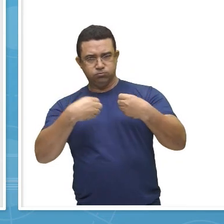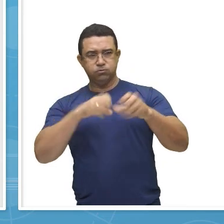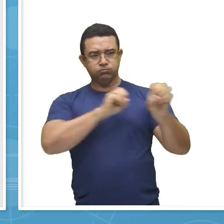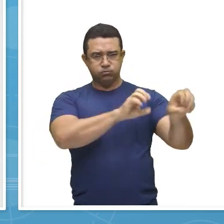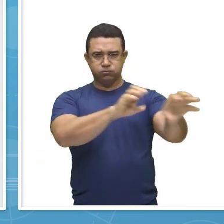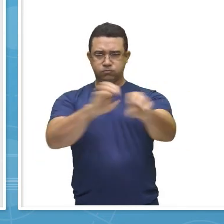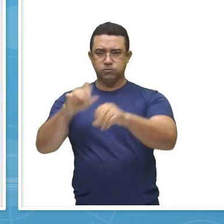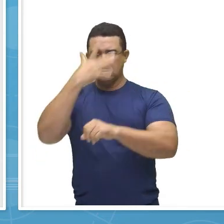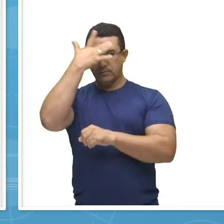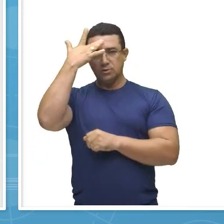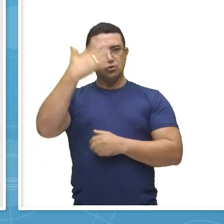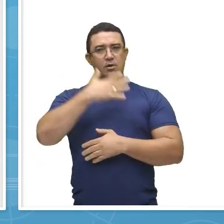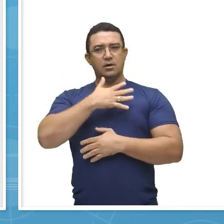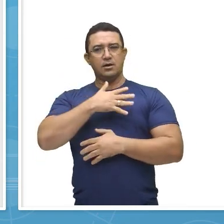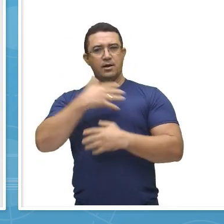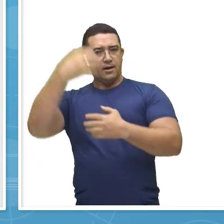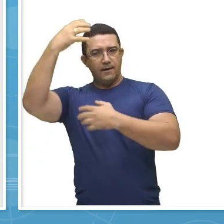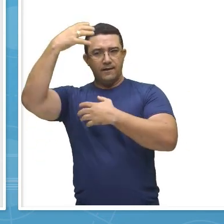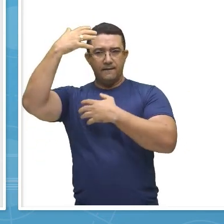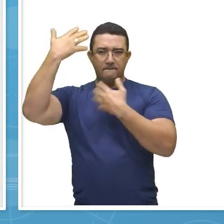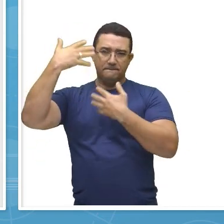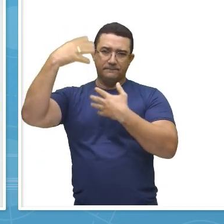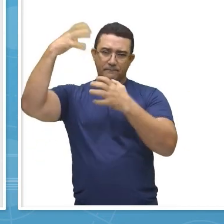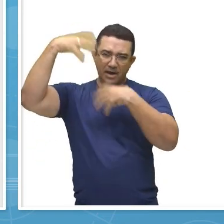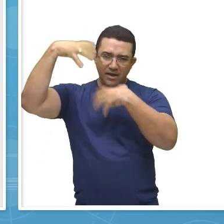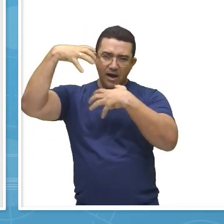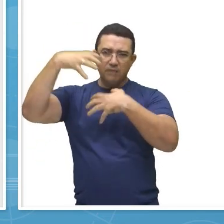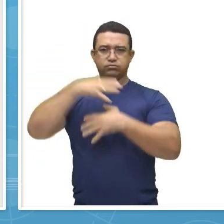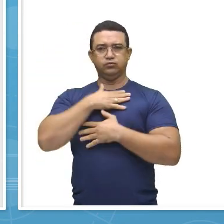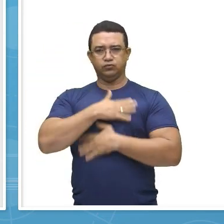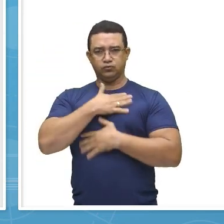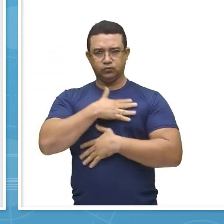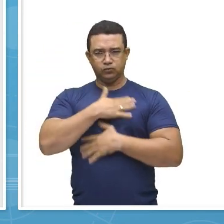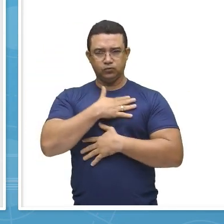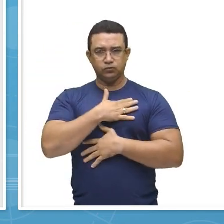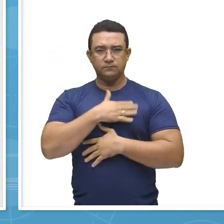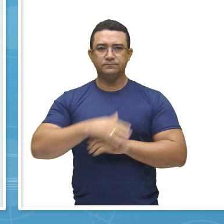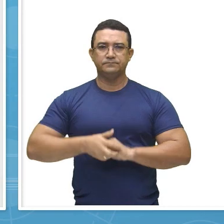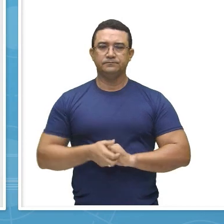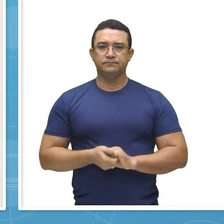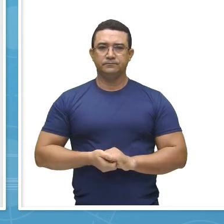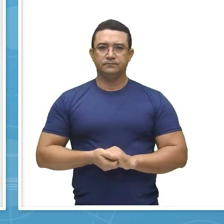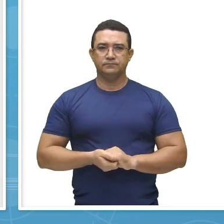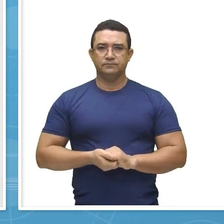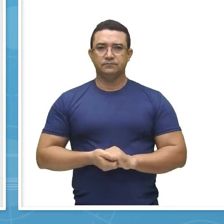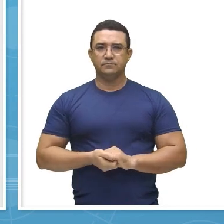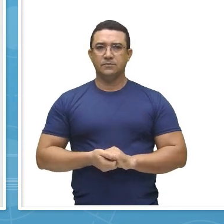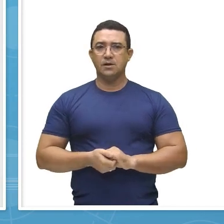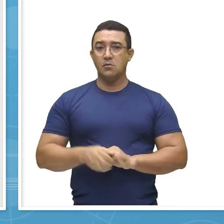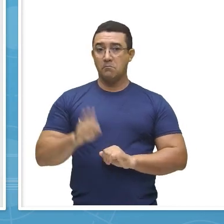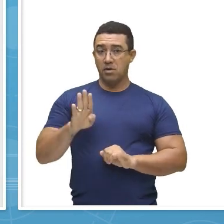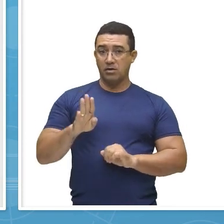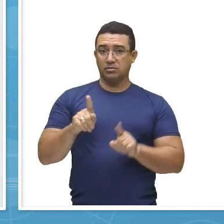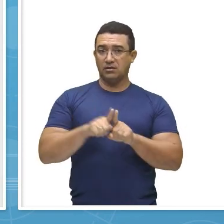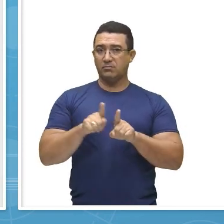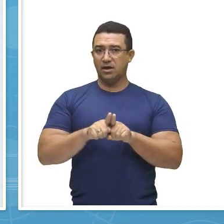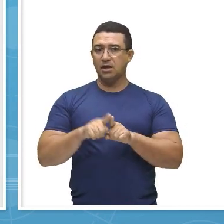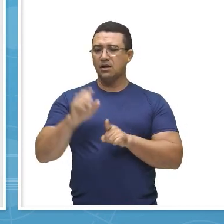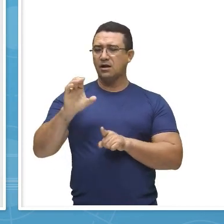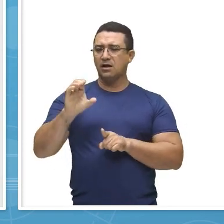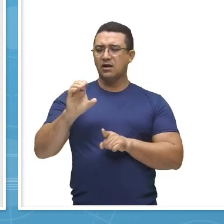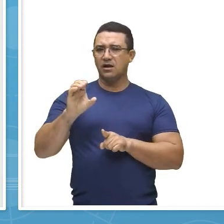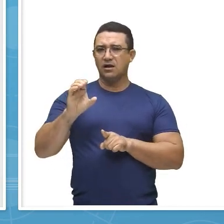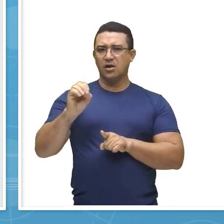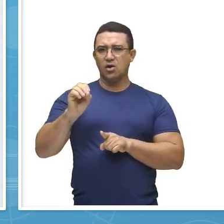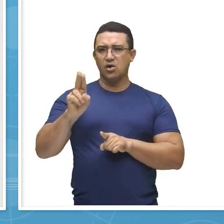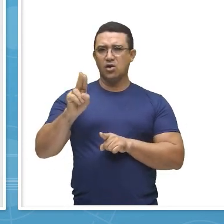tá? Nós estamos falando aqui da nossa região, dando exemplo. O samba, o country, aqui também está incorreto. E o